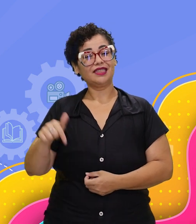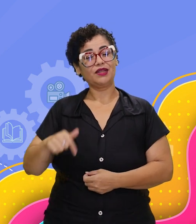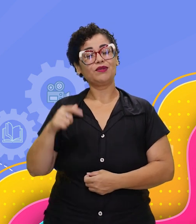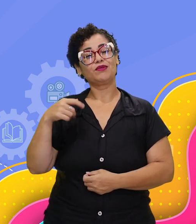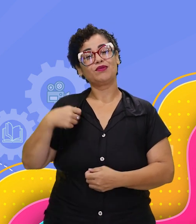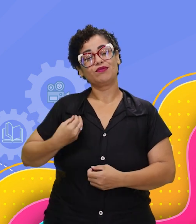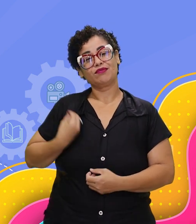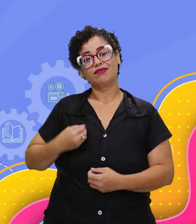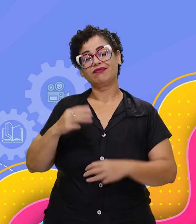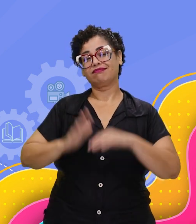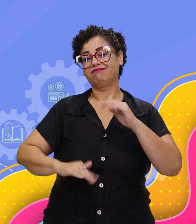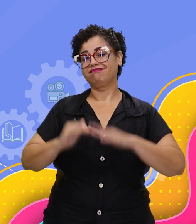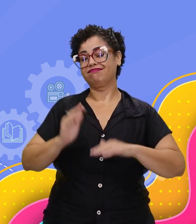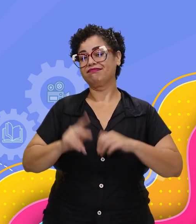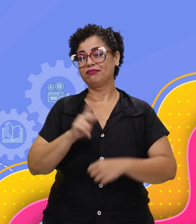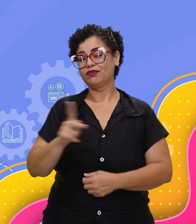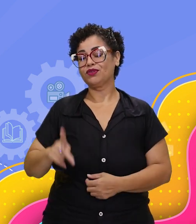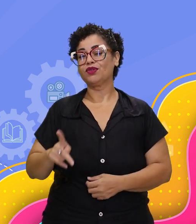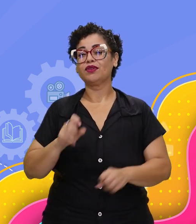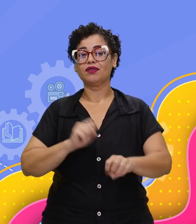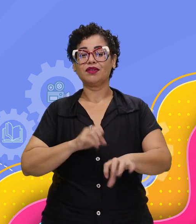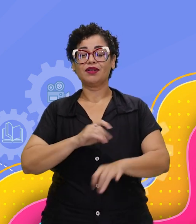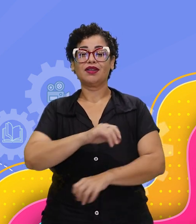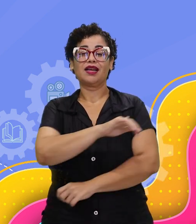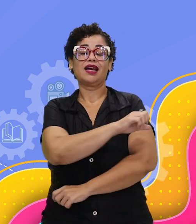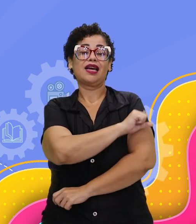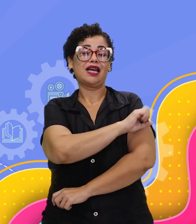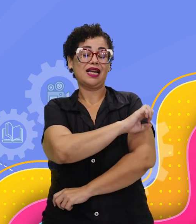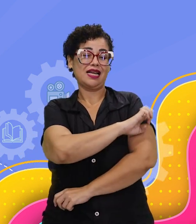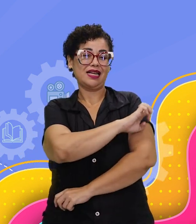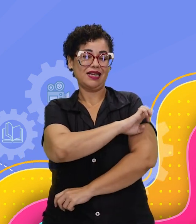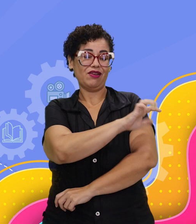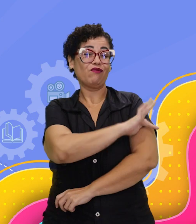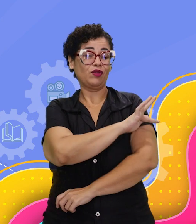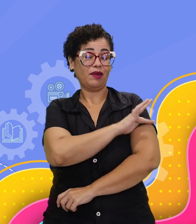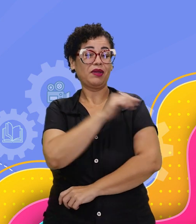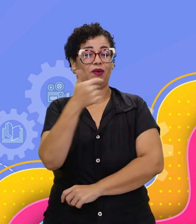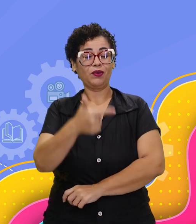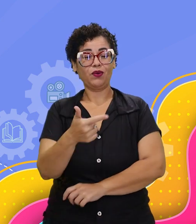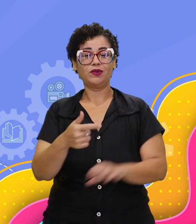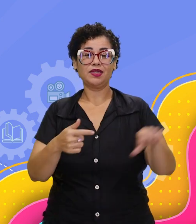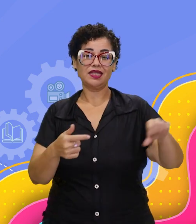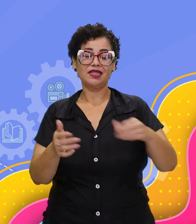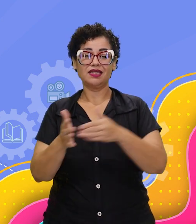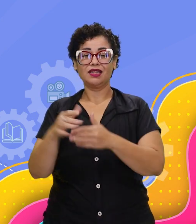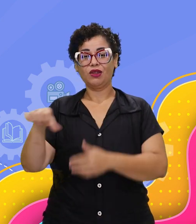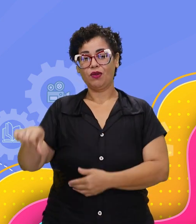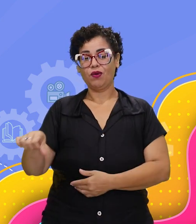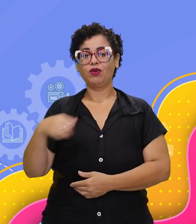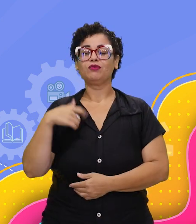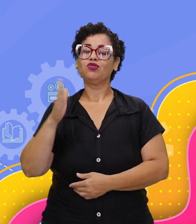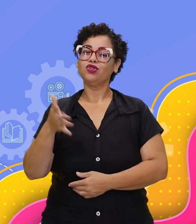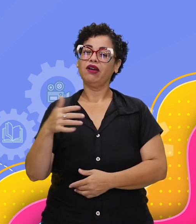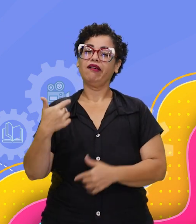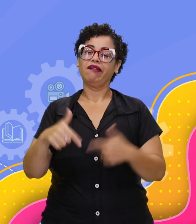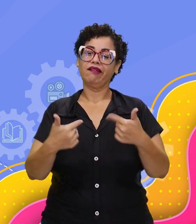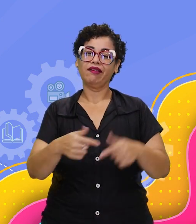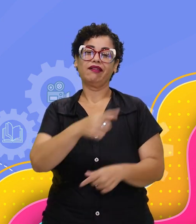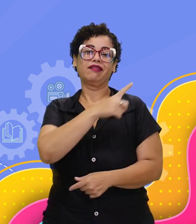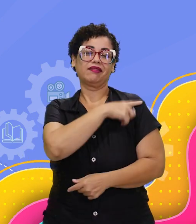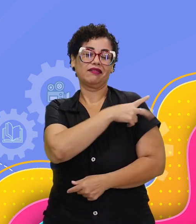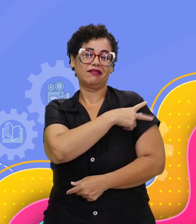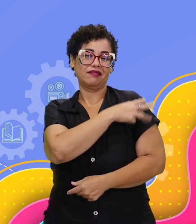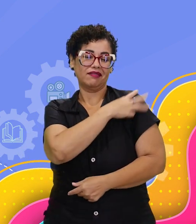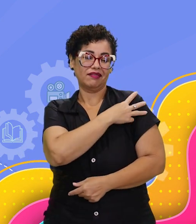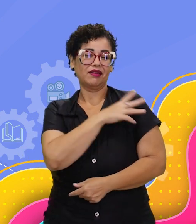Aqui eu sou professora do Ensino Fundamental 2, ou seja, do 6º ao 9º ano. Mas já atuei também como professora do ensino